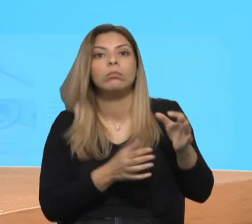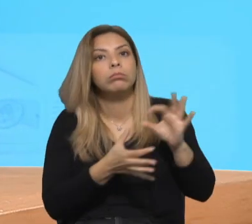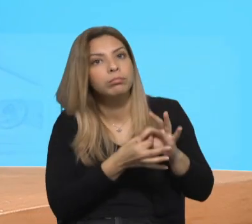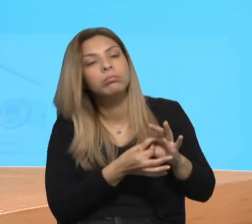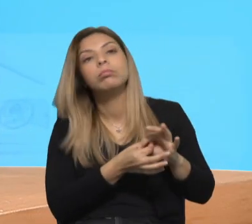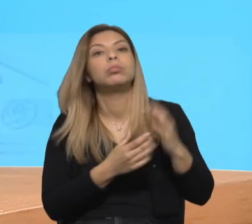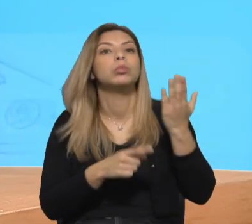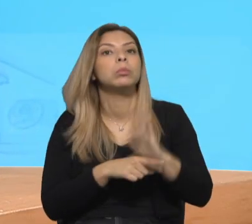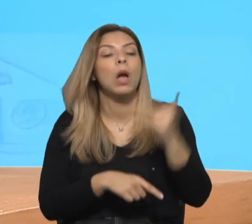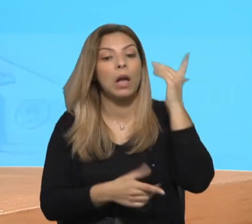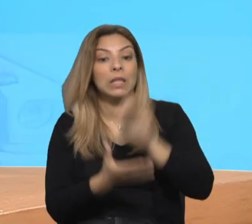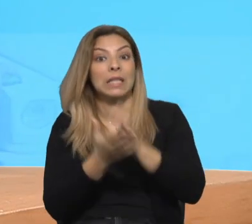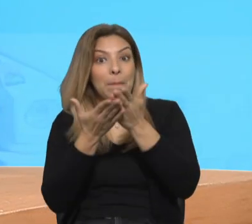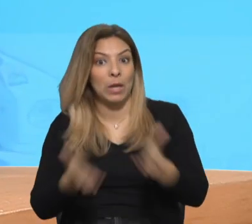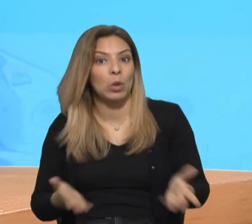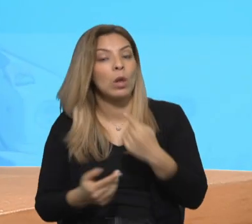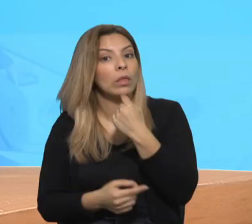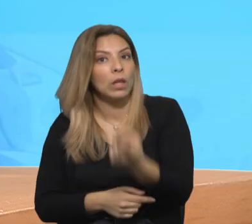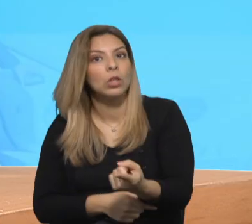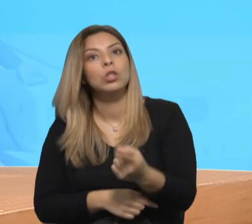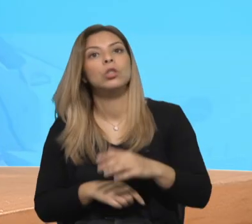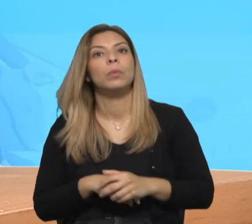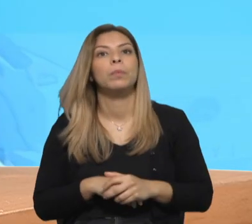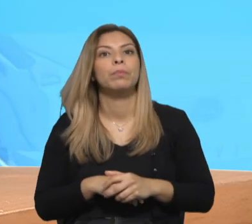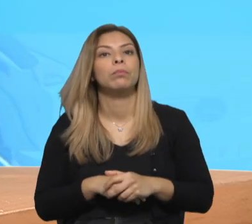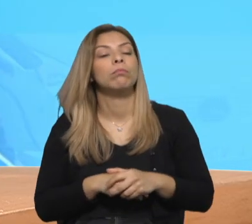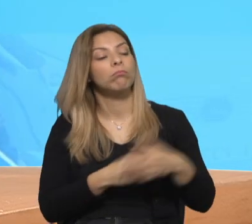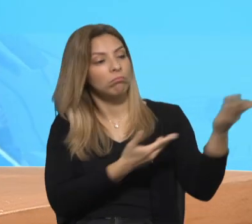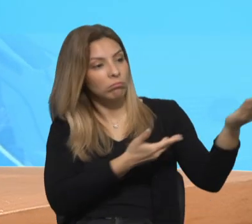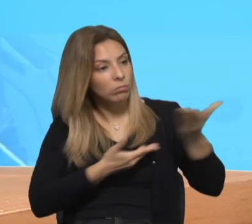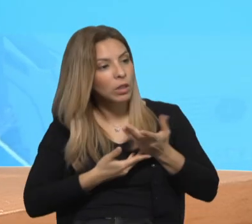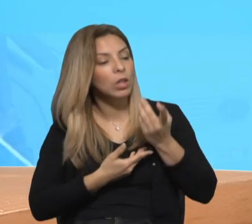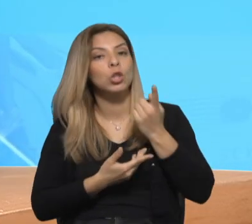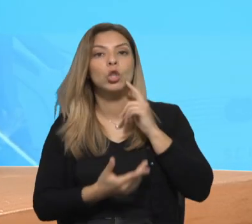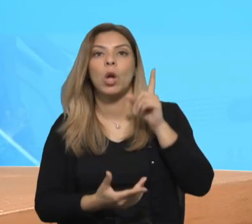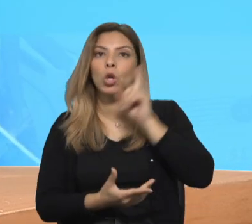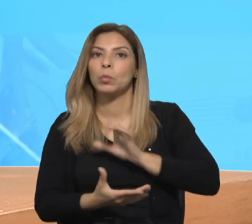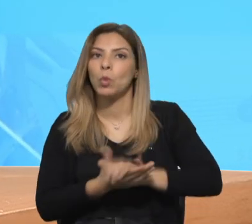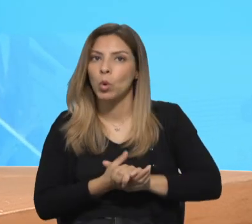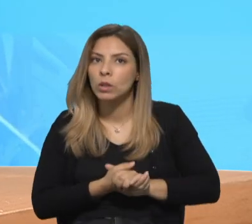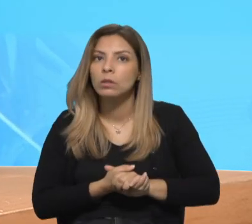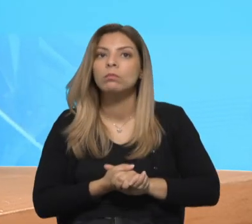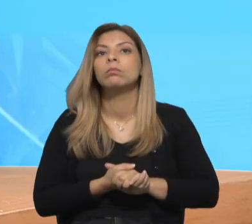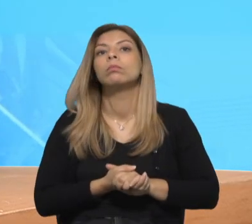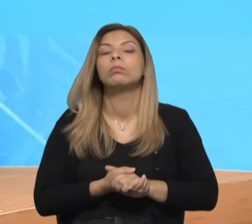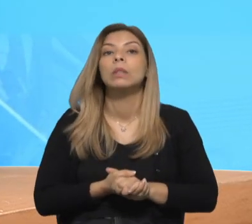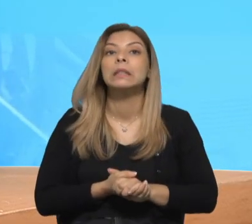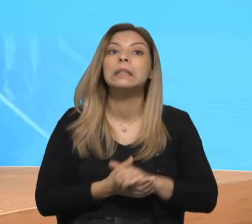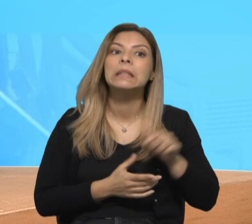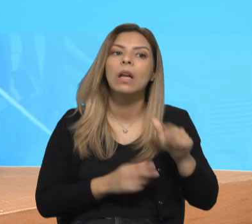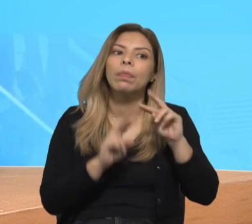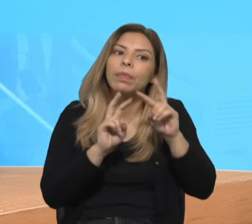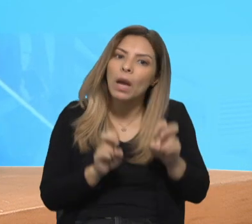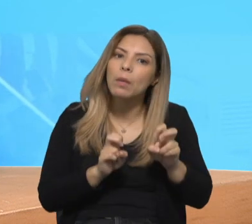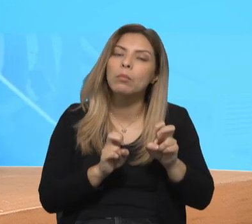nós dizermos no casamento: recebo-te como minha esposa, pronto. E